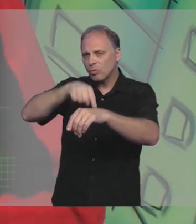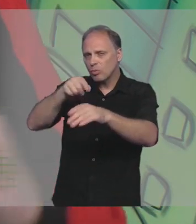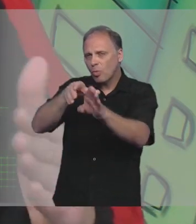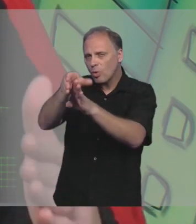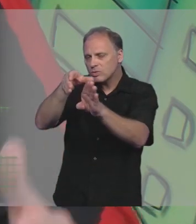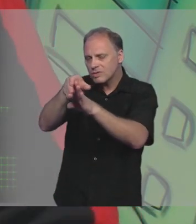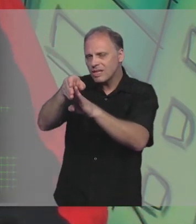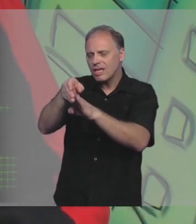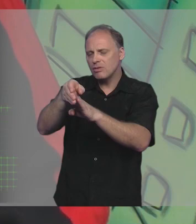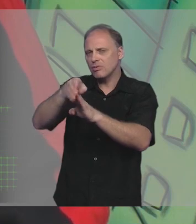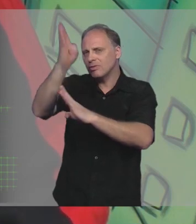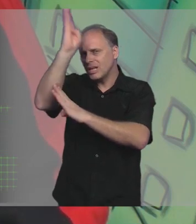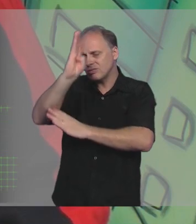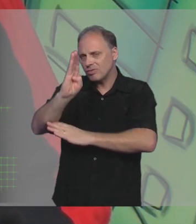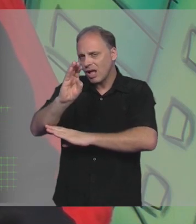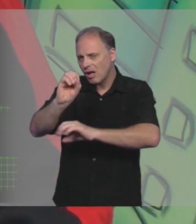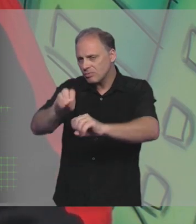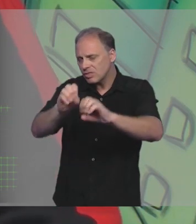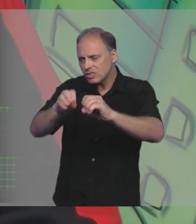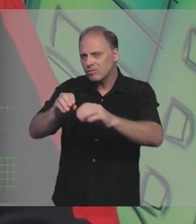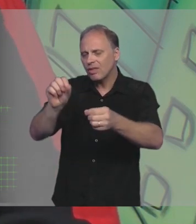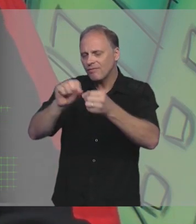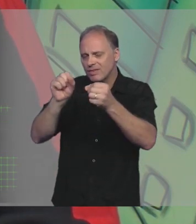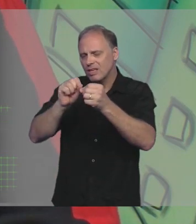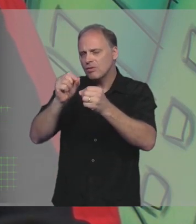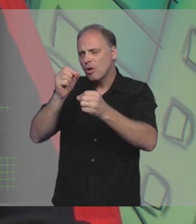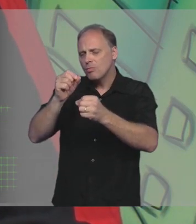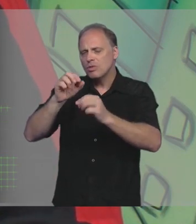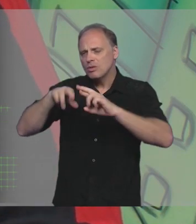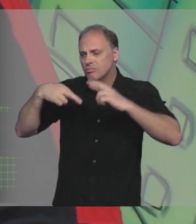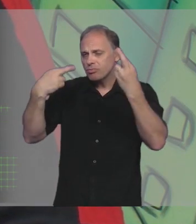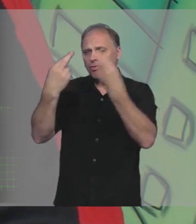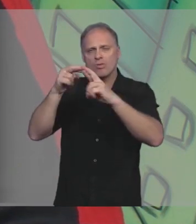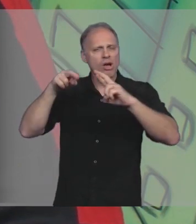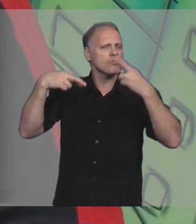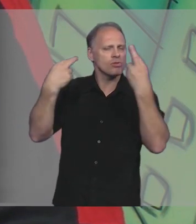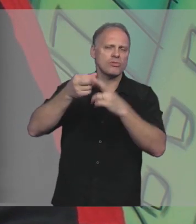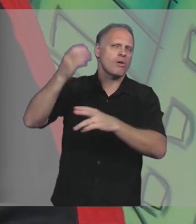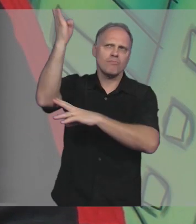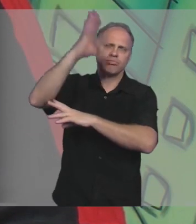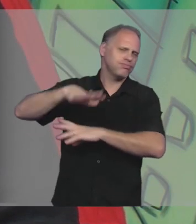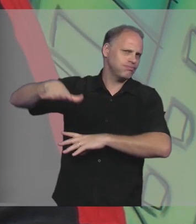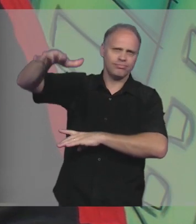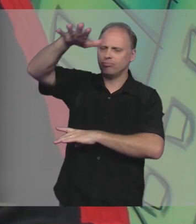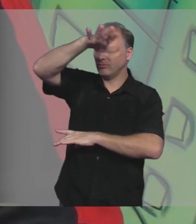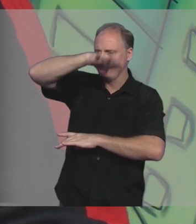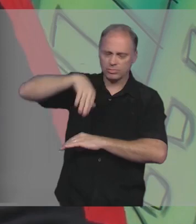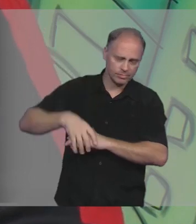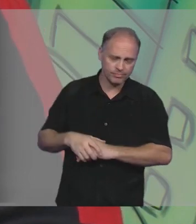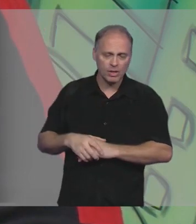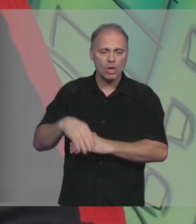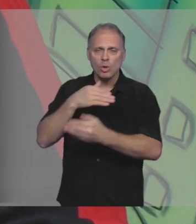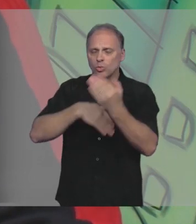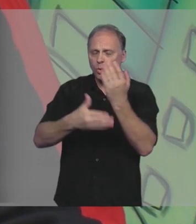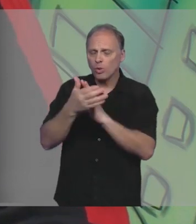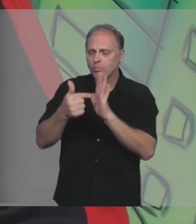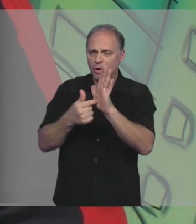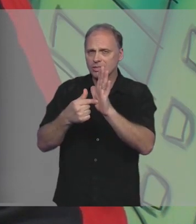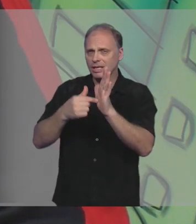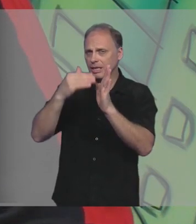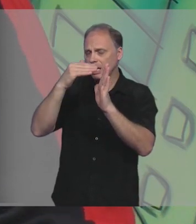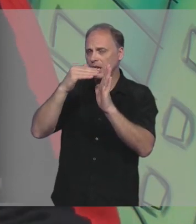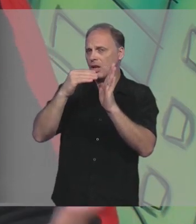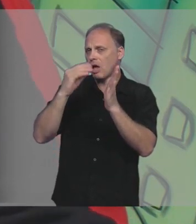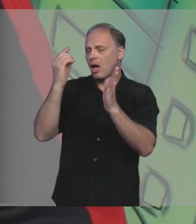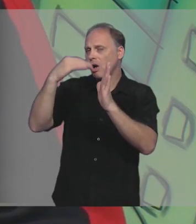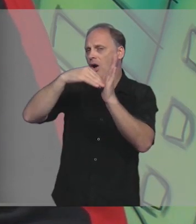está realizando uma série de audiências públicas pelo Brasil. E tudo indica, no calendário que estão executando,